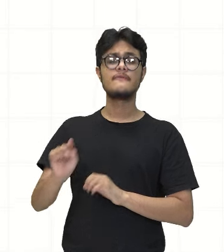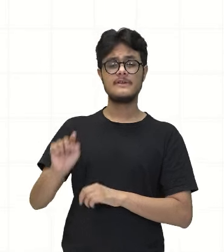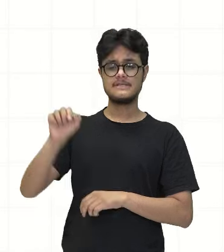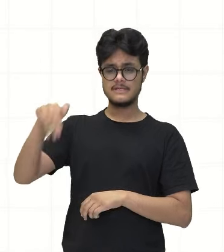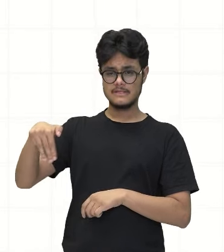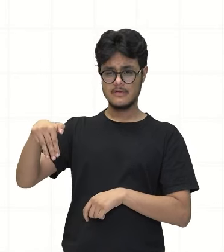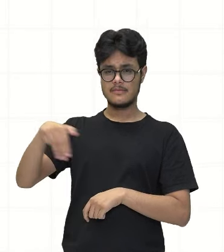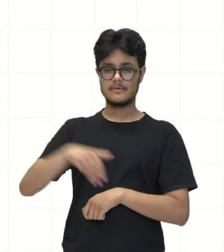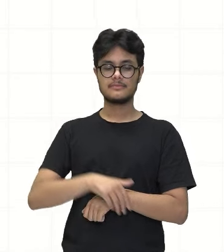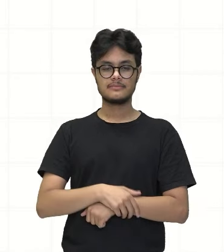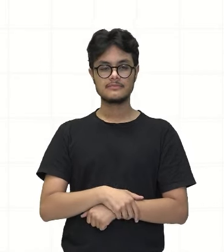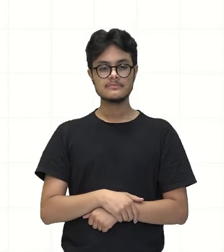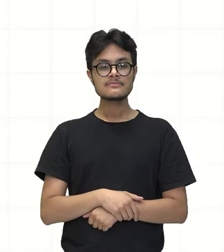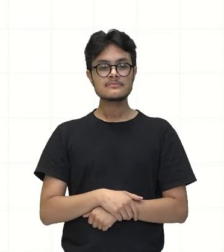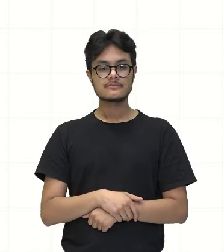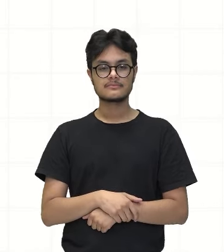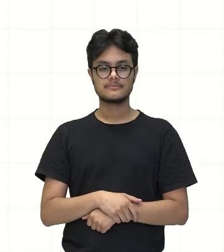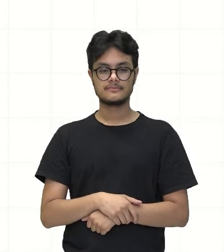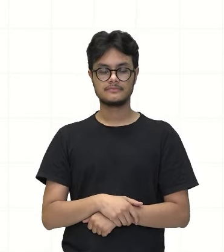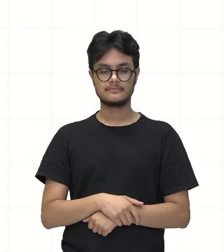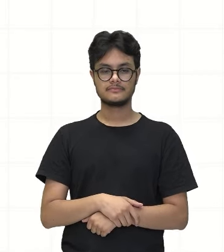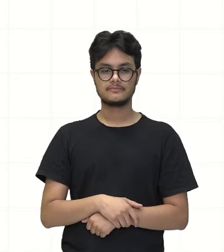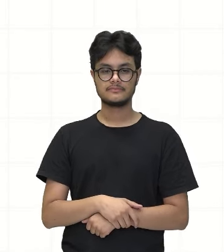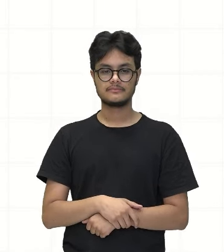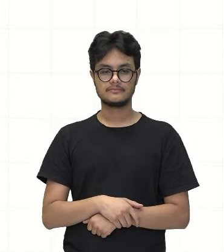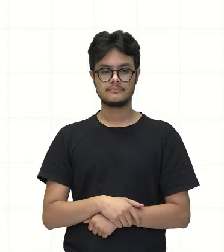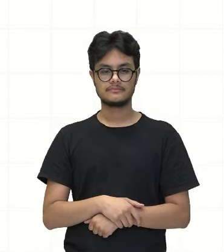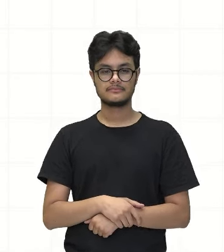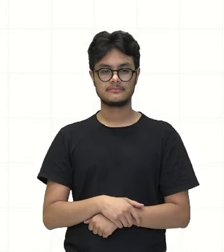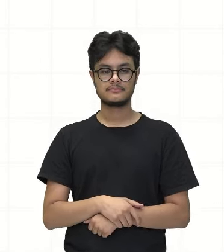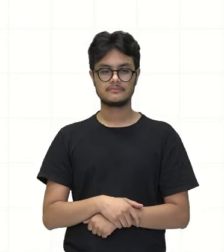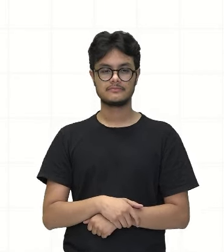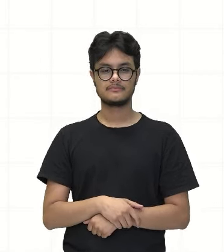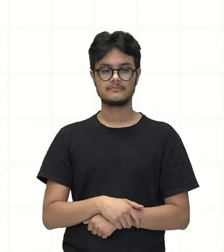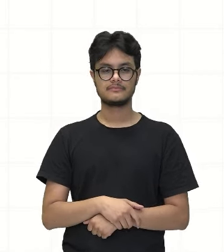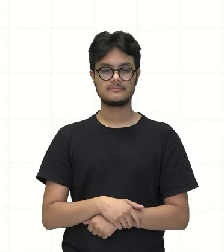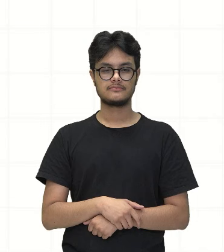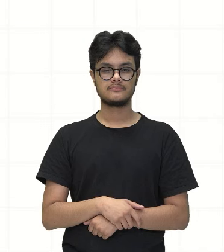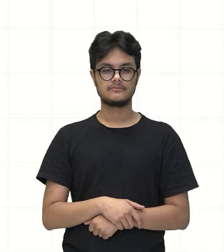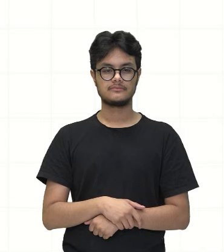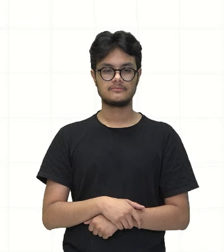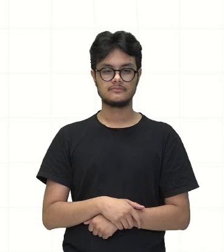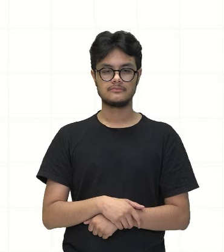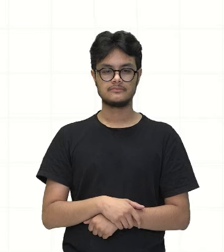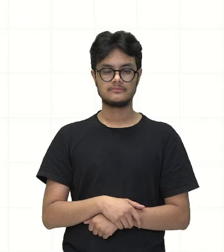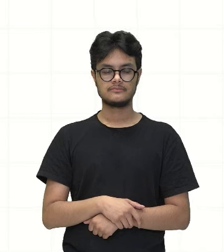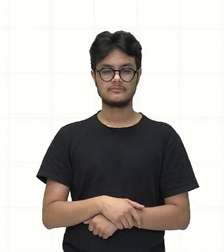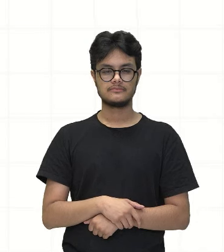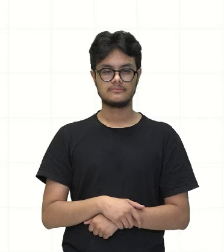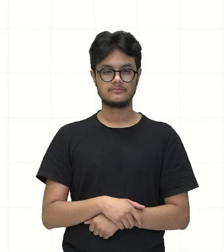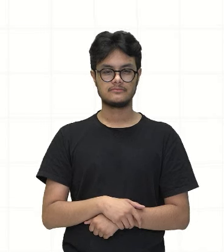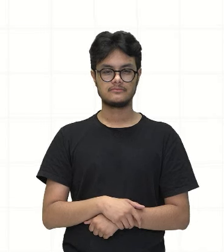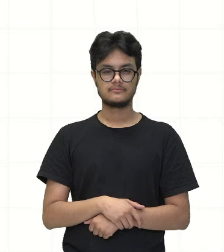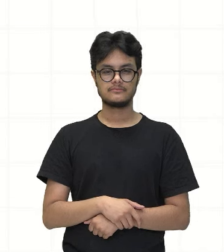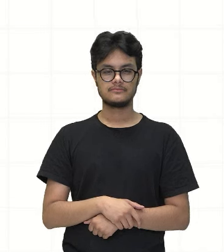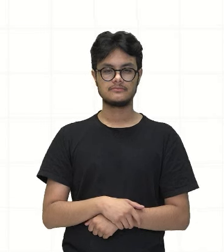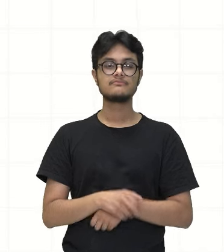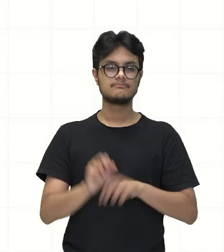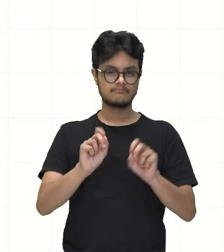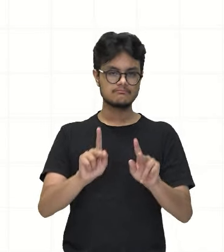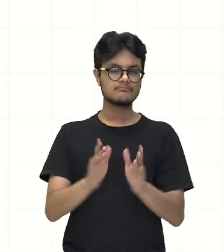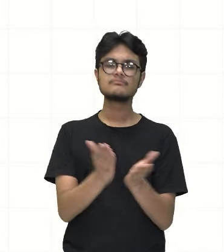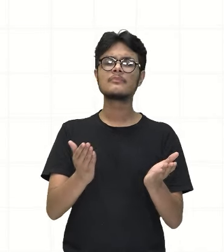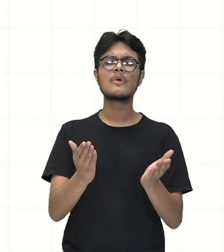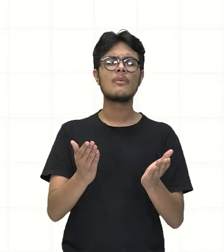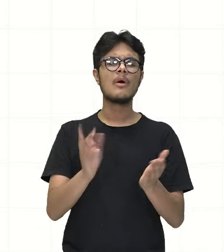E o M é justamente a projeção do cateto B, né? A projeção desse cateto B que vale 8, né? E é o que eu quero encontrar.